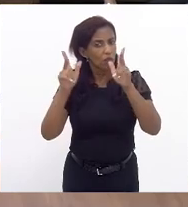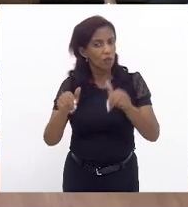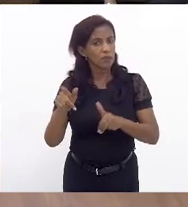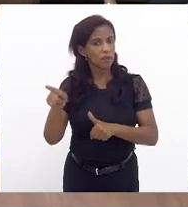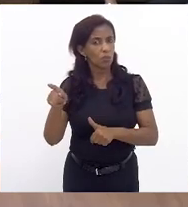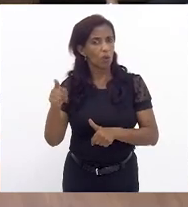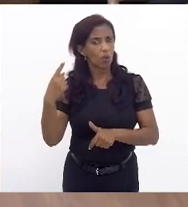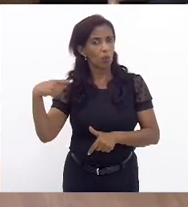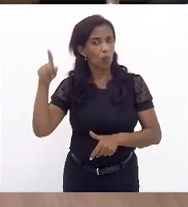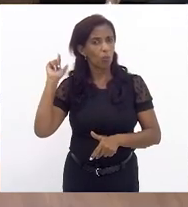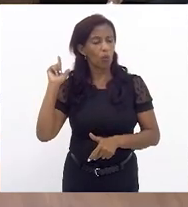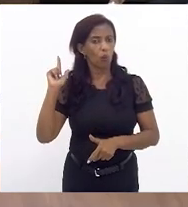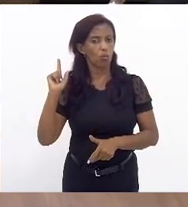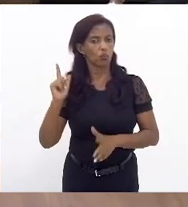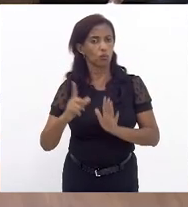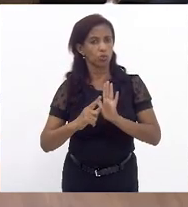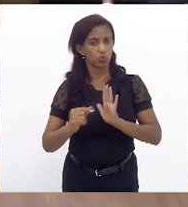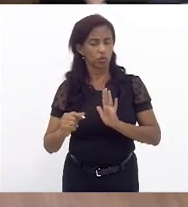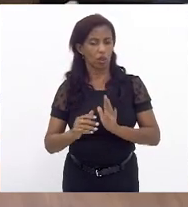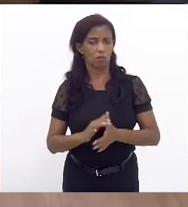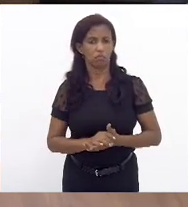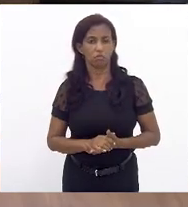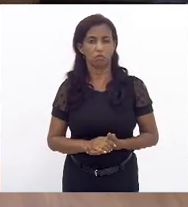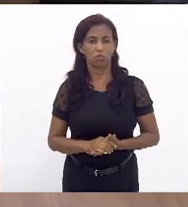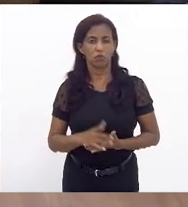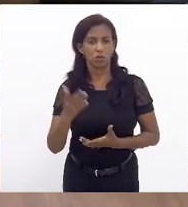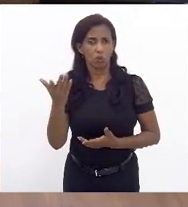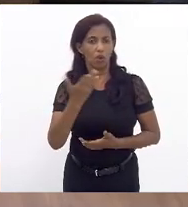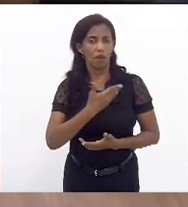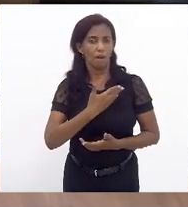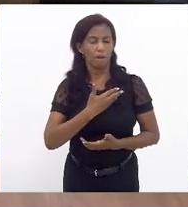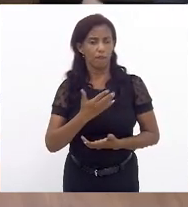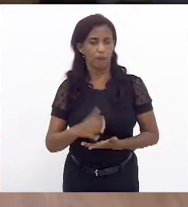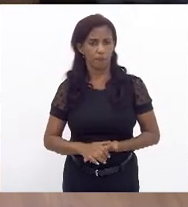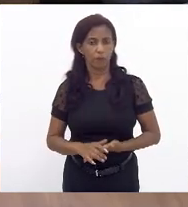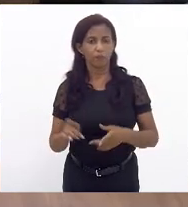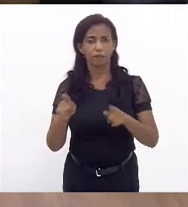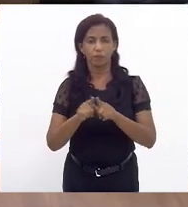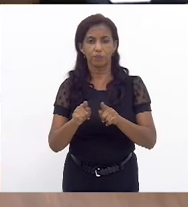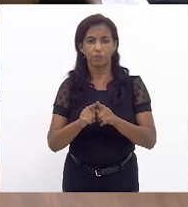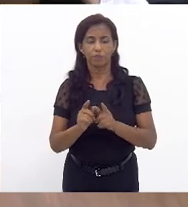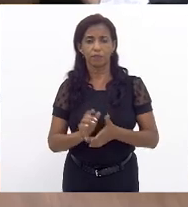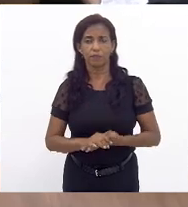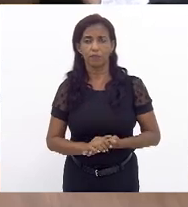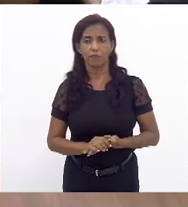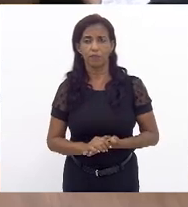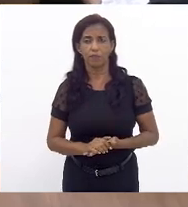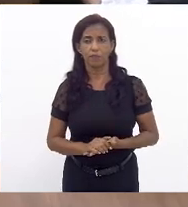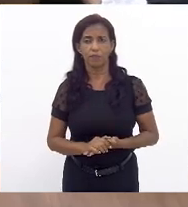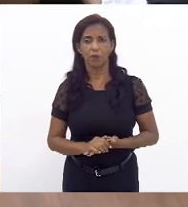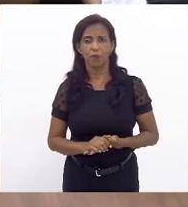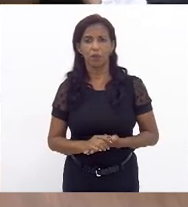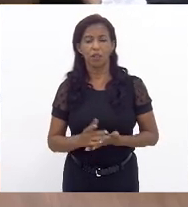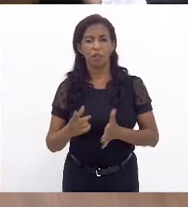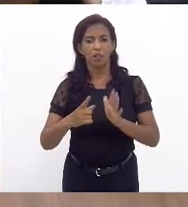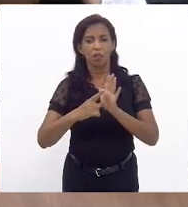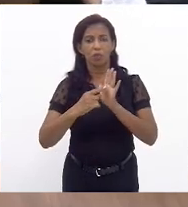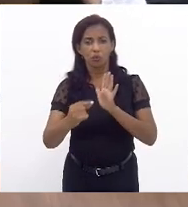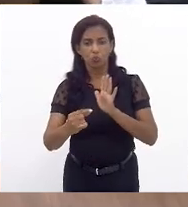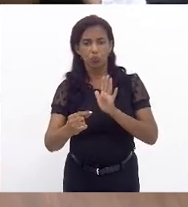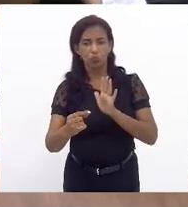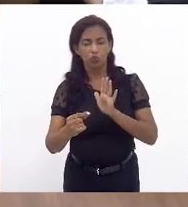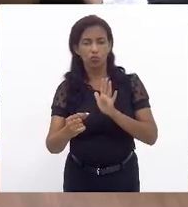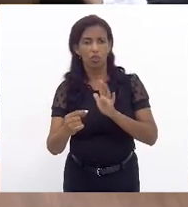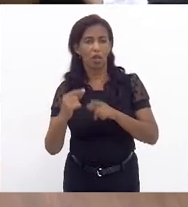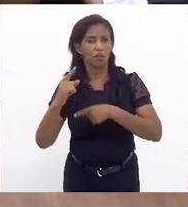fez o indicado anteriormente, o seu xará, o senhor Rafael também, que nos indicou que ia para o lado e